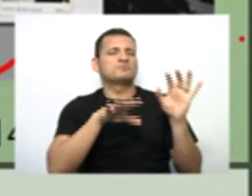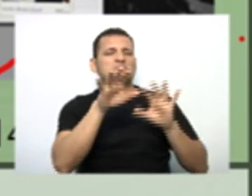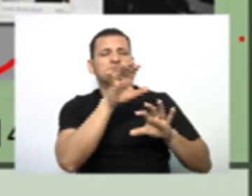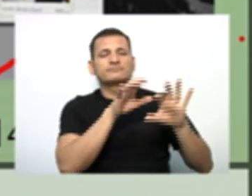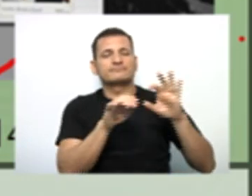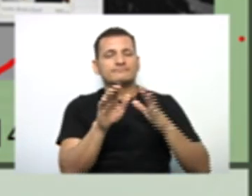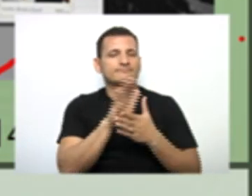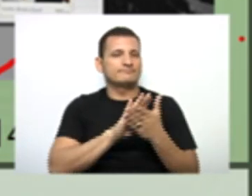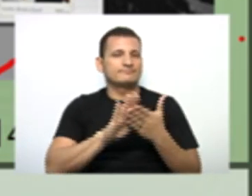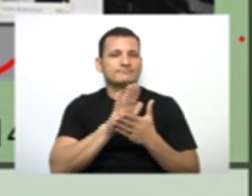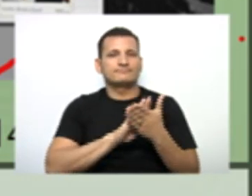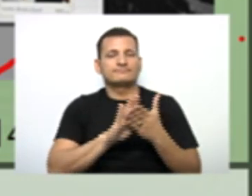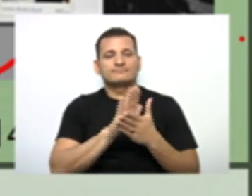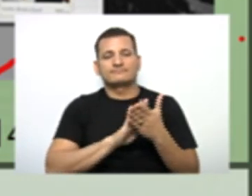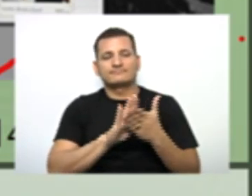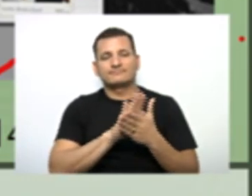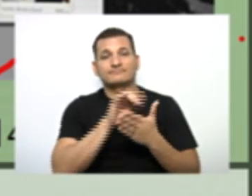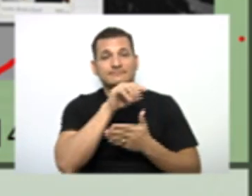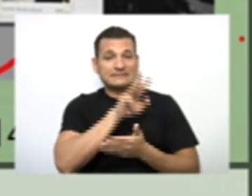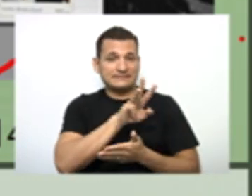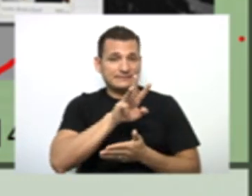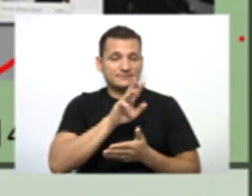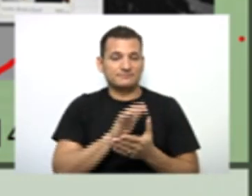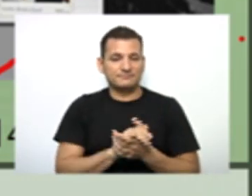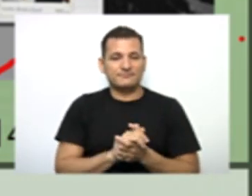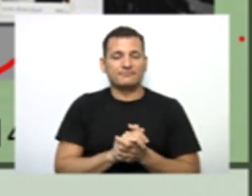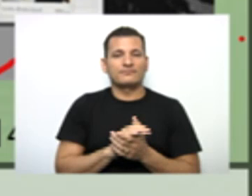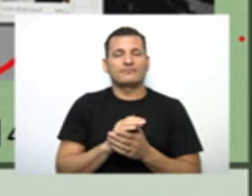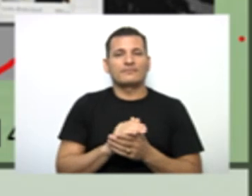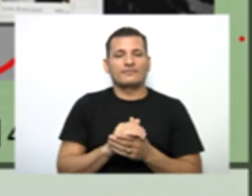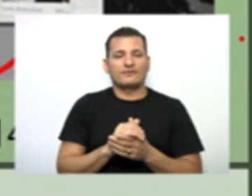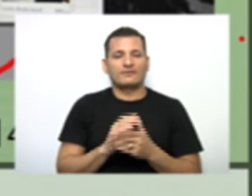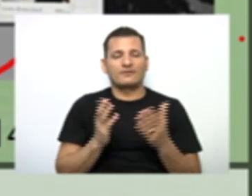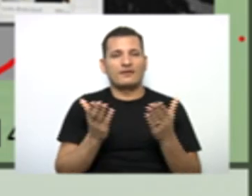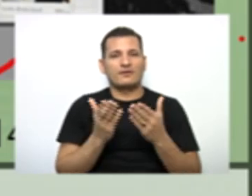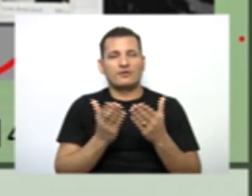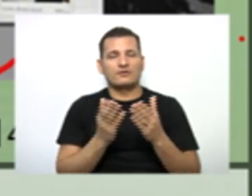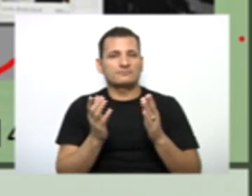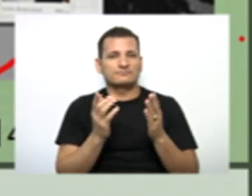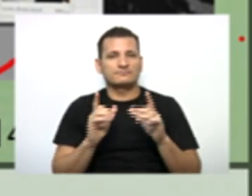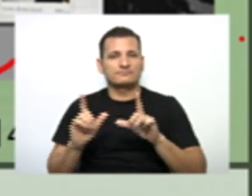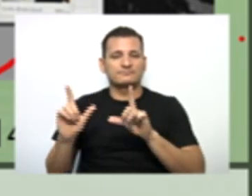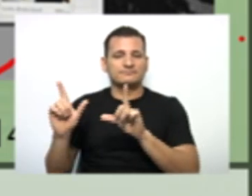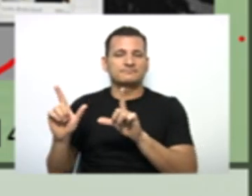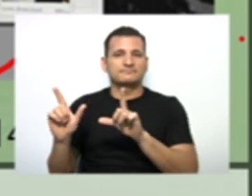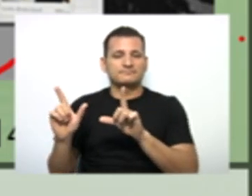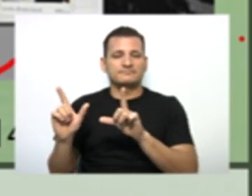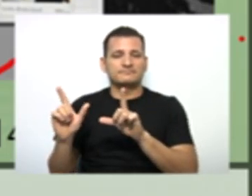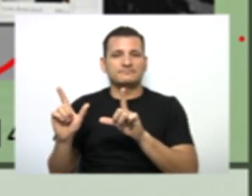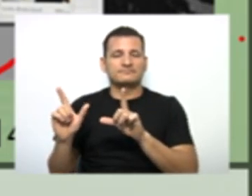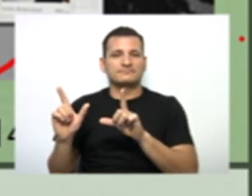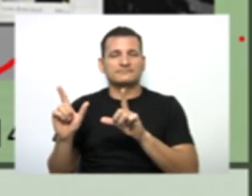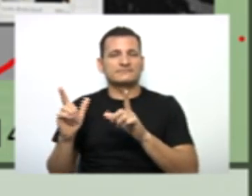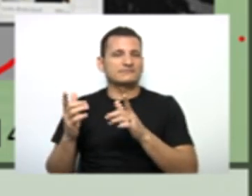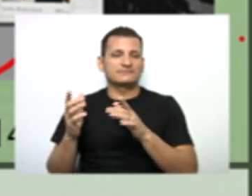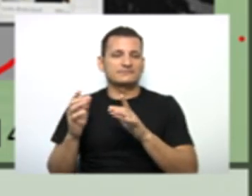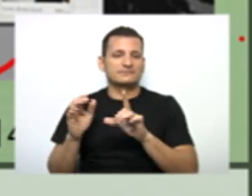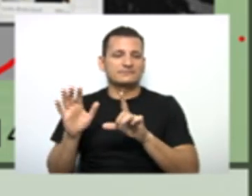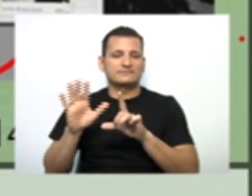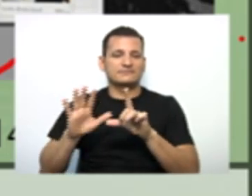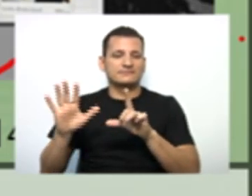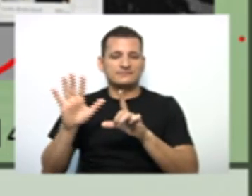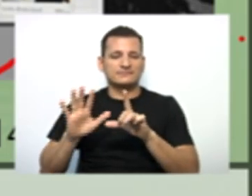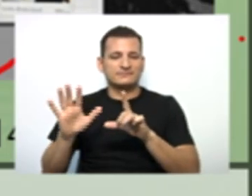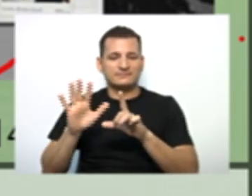tela inicial desse site. Agora imagine se tivesse ao contrário, né? O fundo aqui da